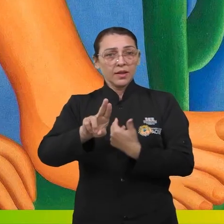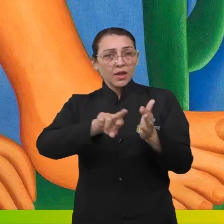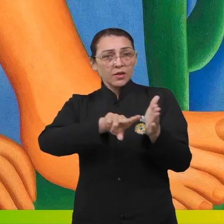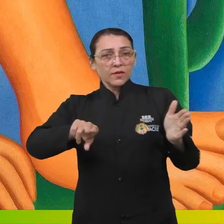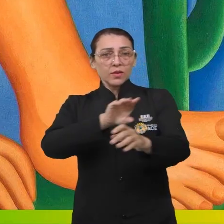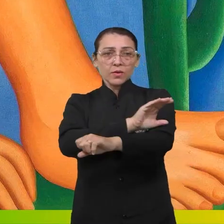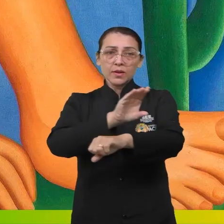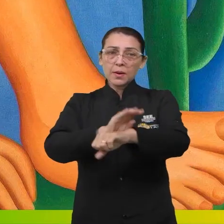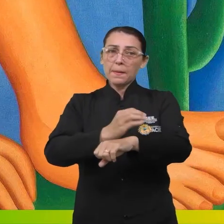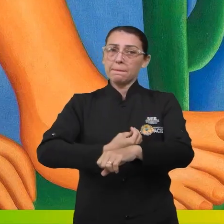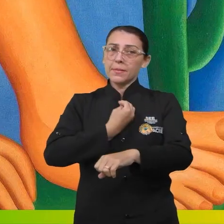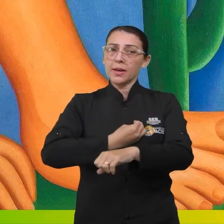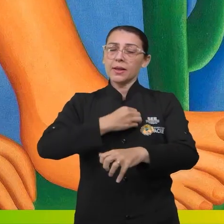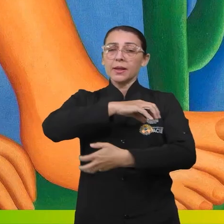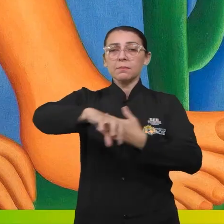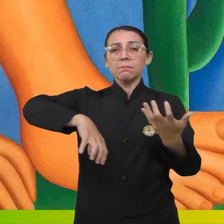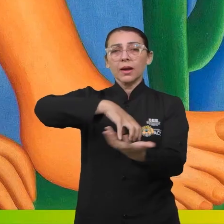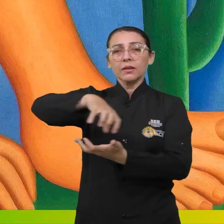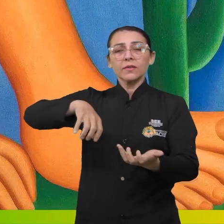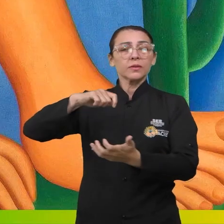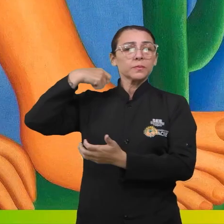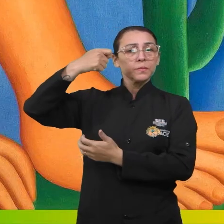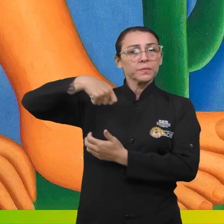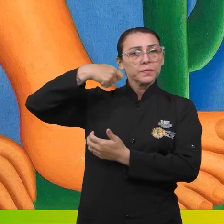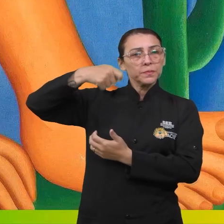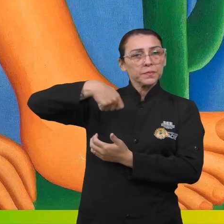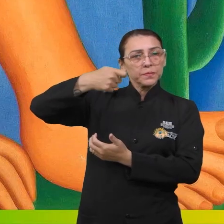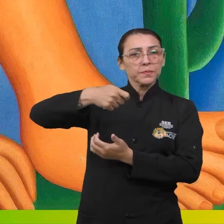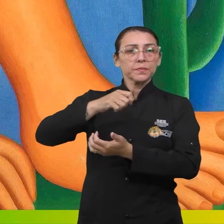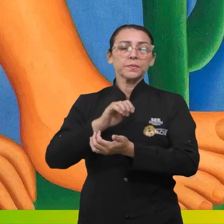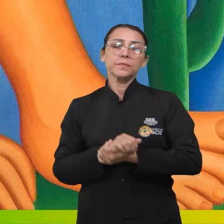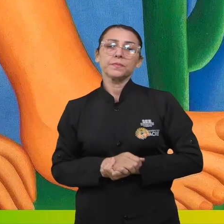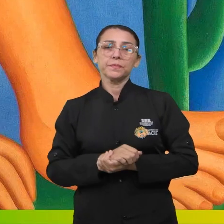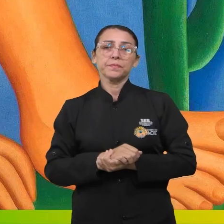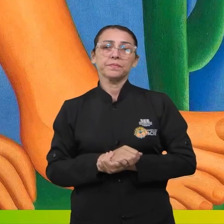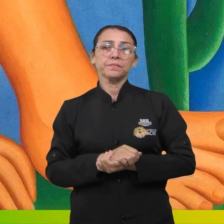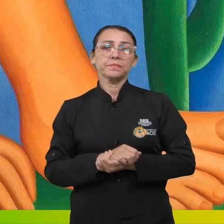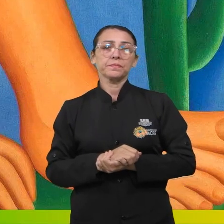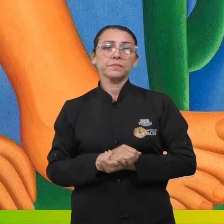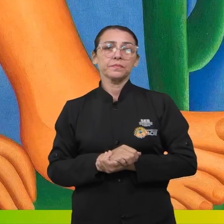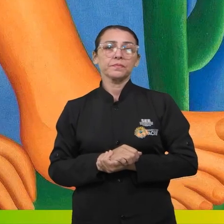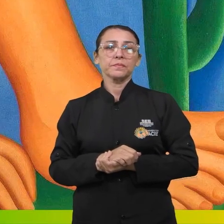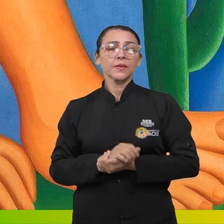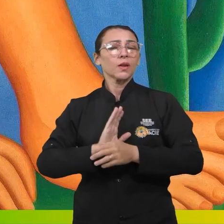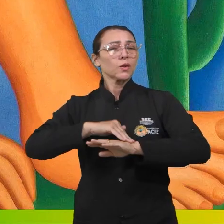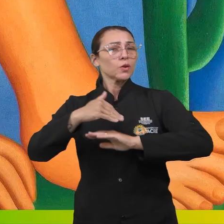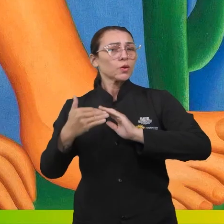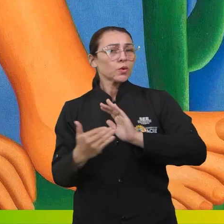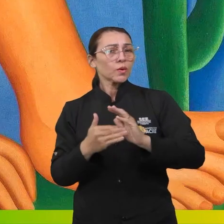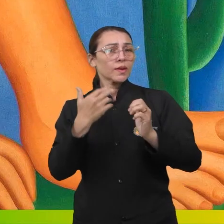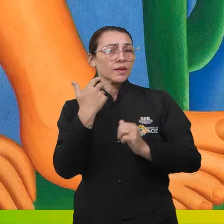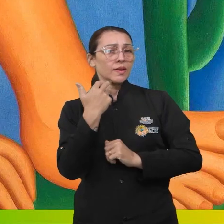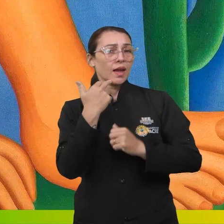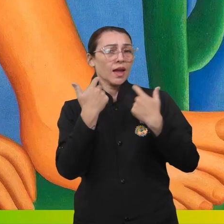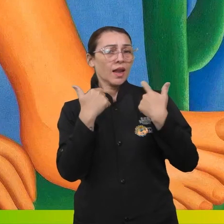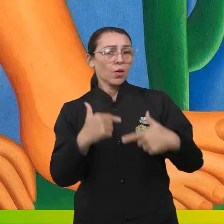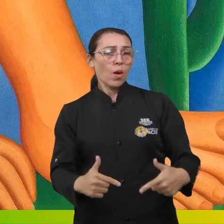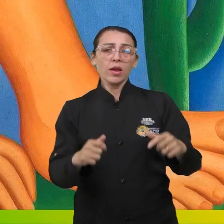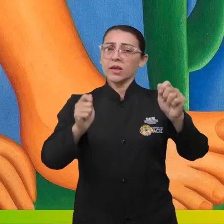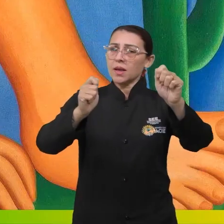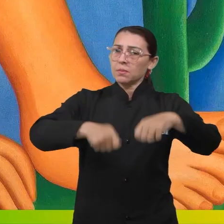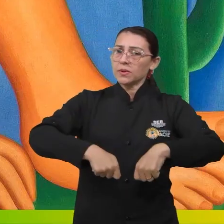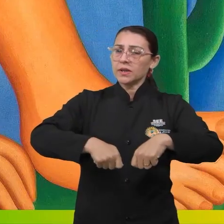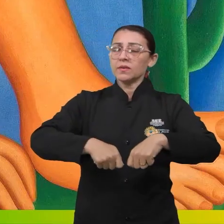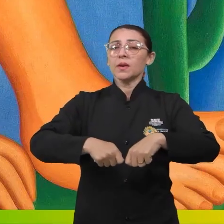diversidade cultural se faz presente nas manifestações artísticas. Então, aí, em todas as linguagens é